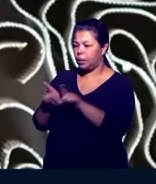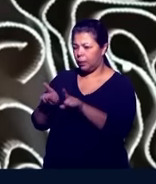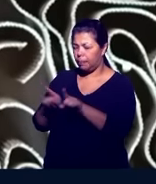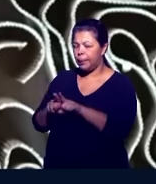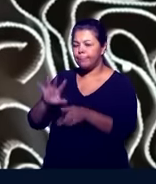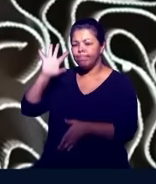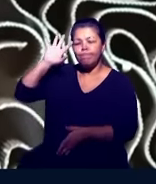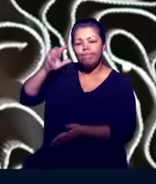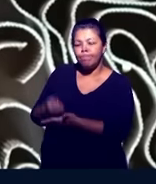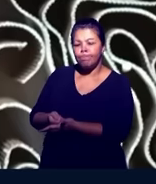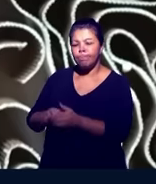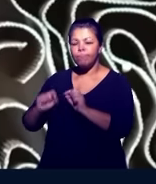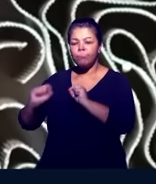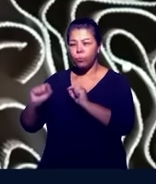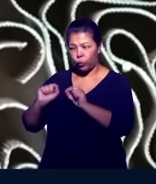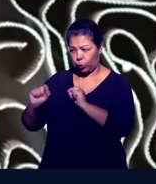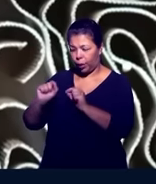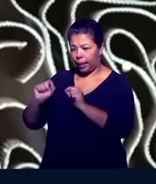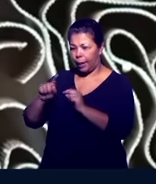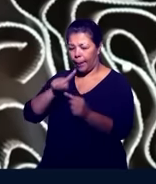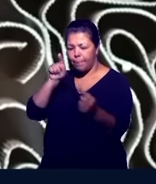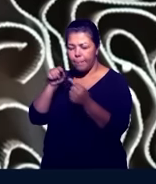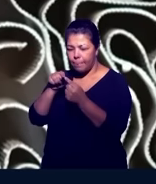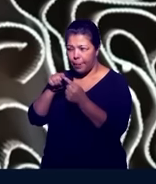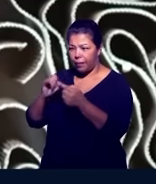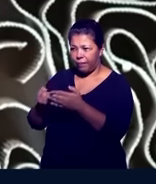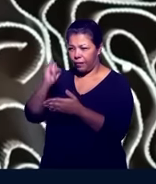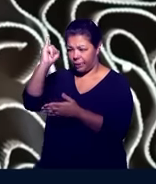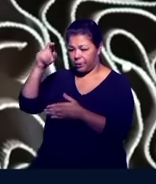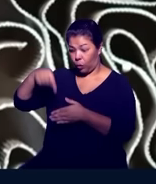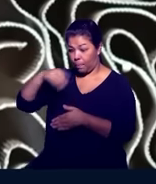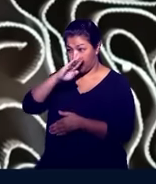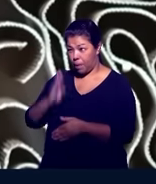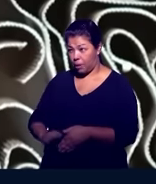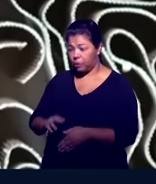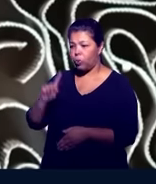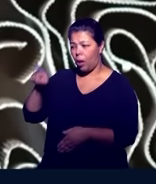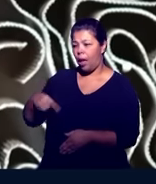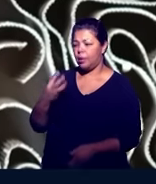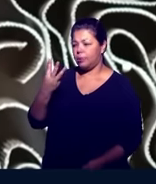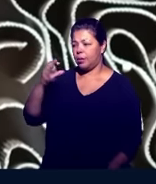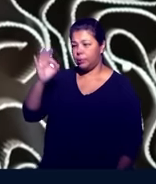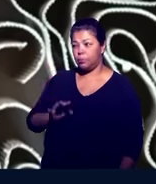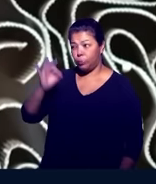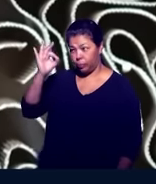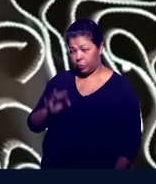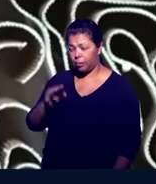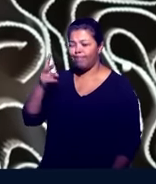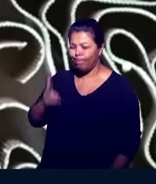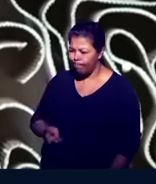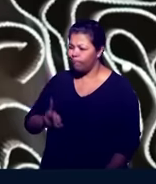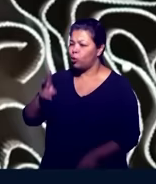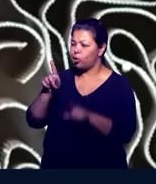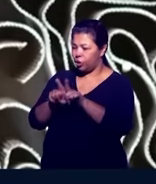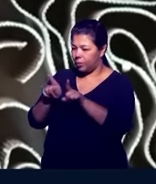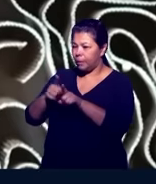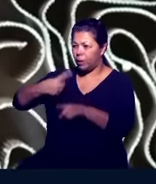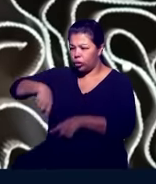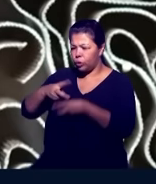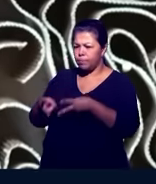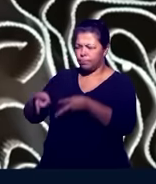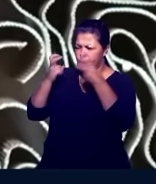seguinte decisão a meta de inflação do Brasil será de 3% será uma meta contínua a gente viu a expectativa de inflação